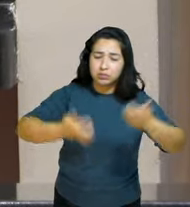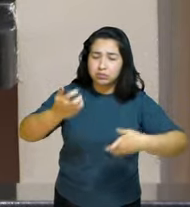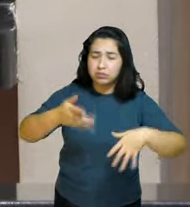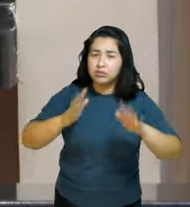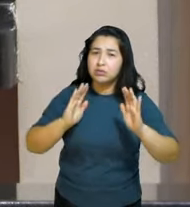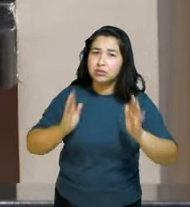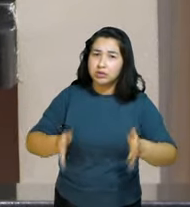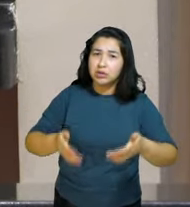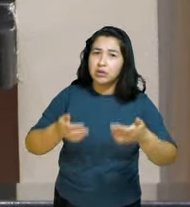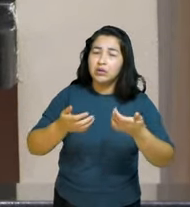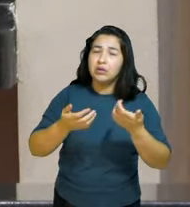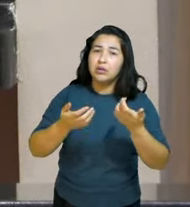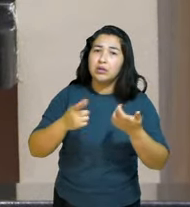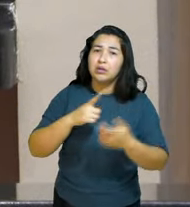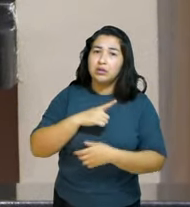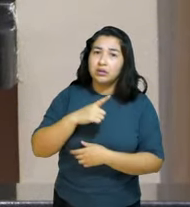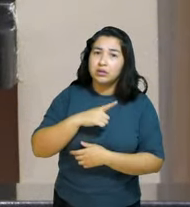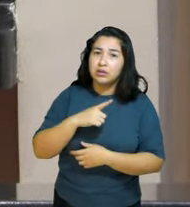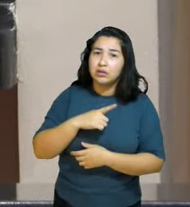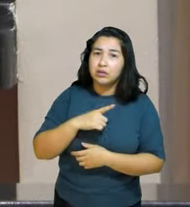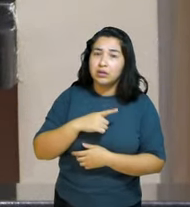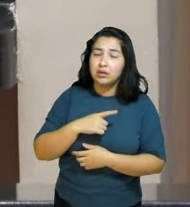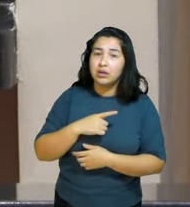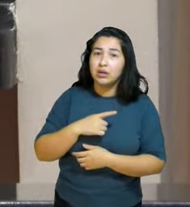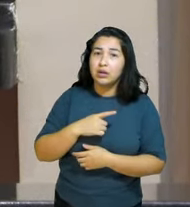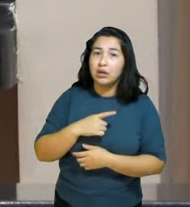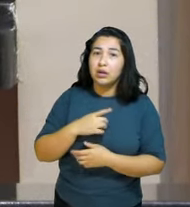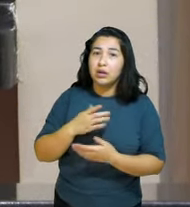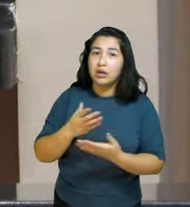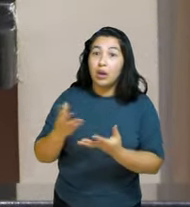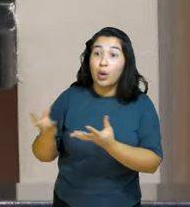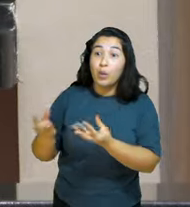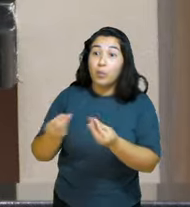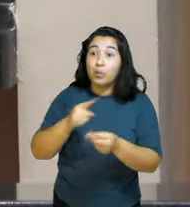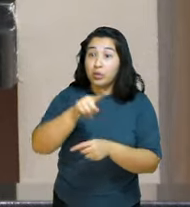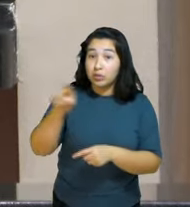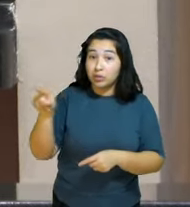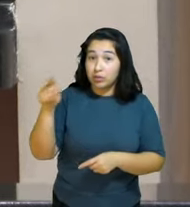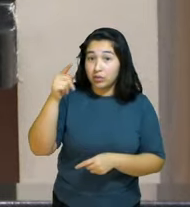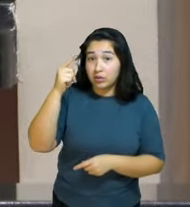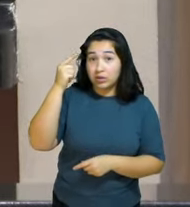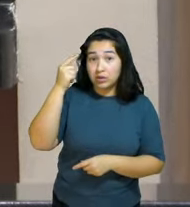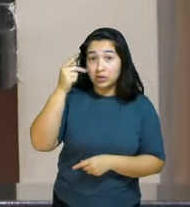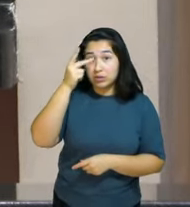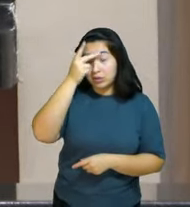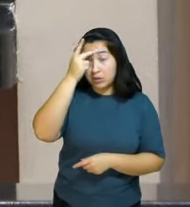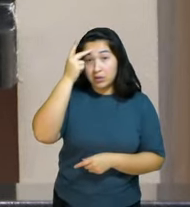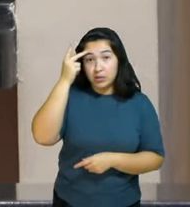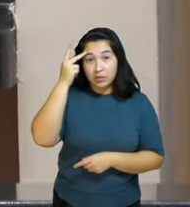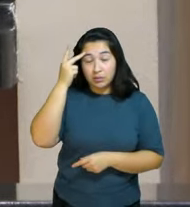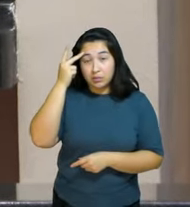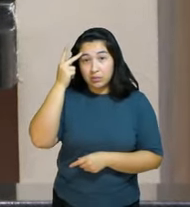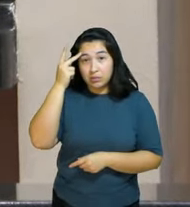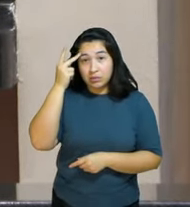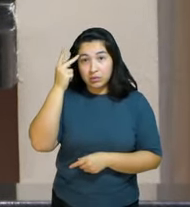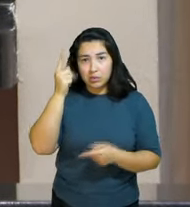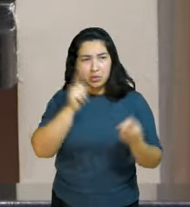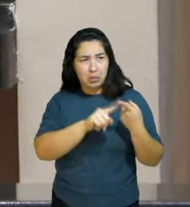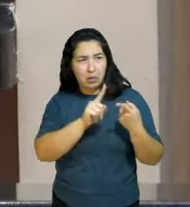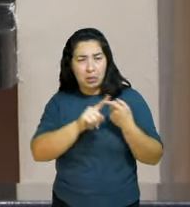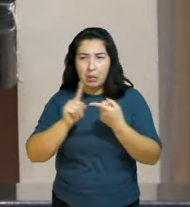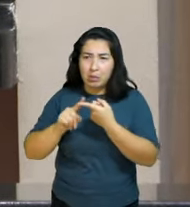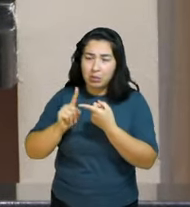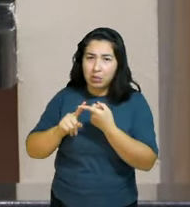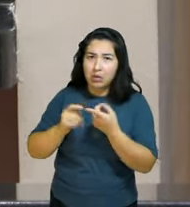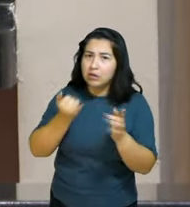em uma conjuntura extremamente ameaçadora, né? Eu peço até desculpas se eu falei alguma coisa ou se